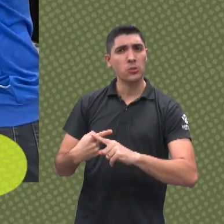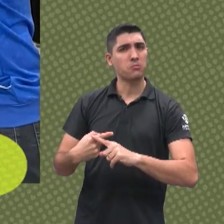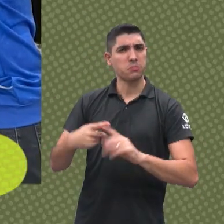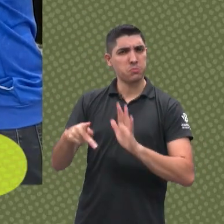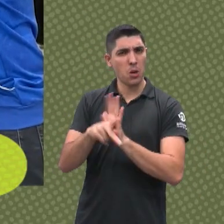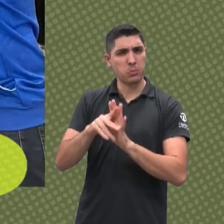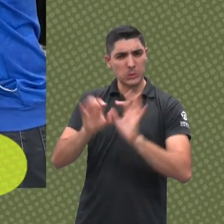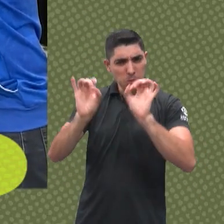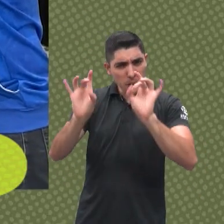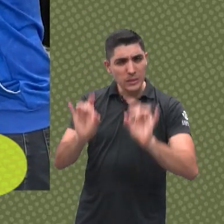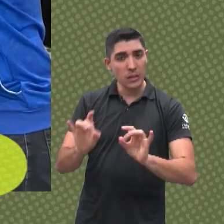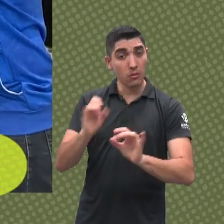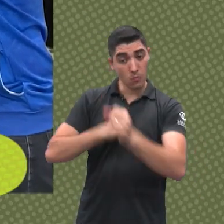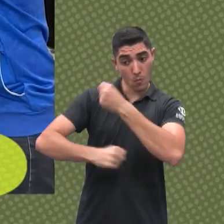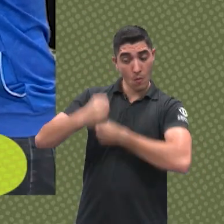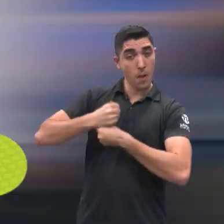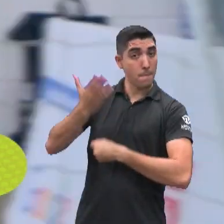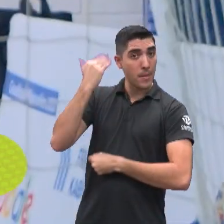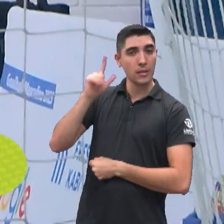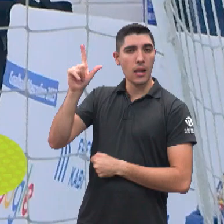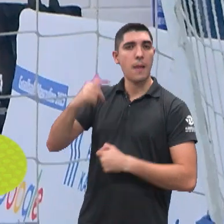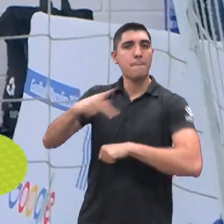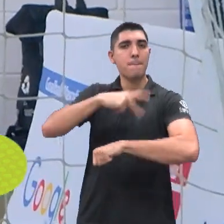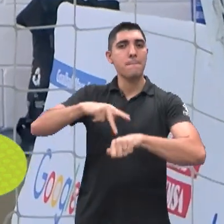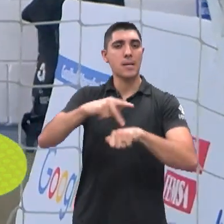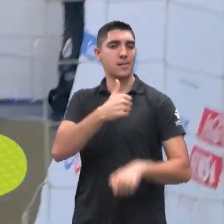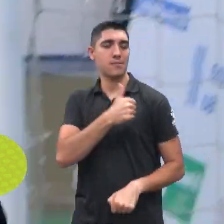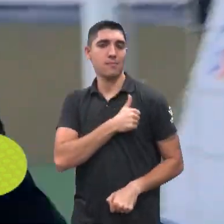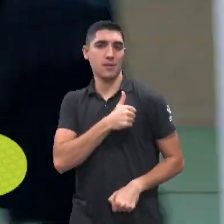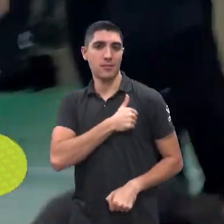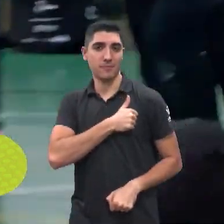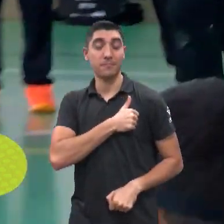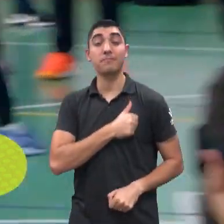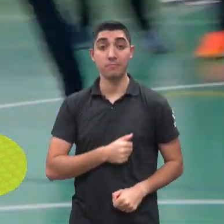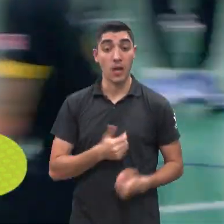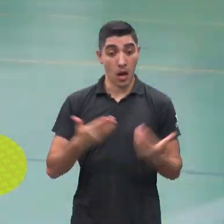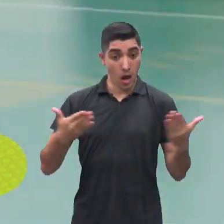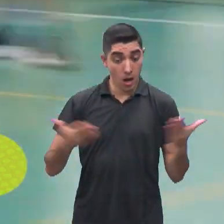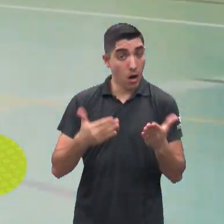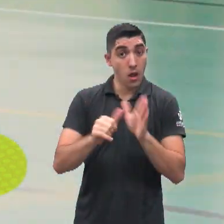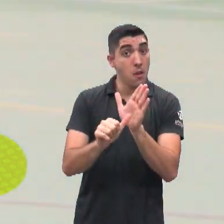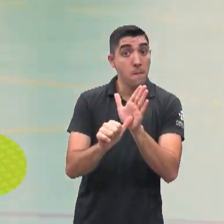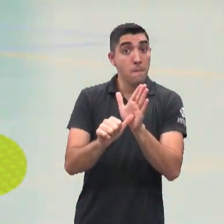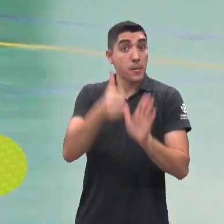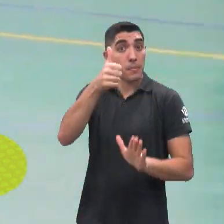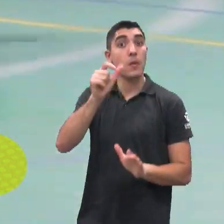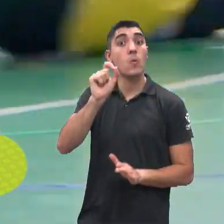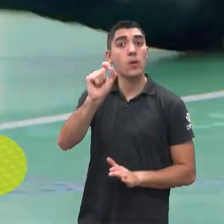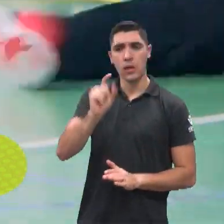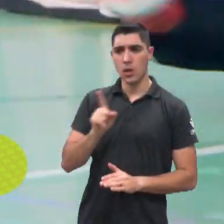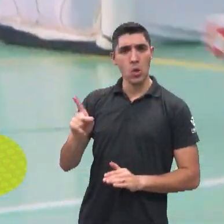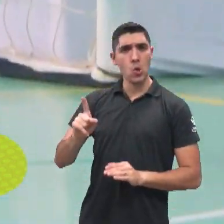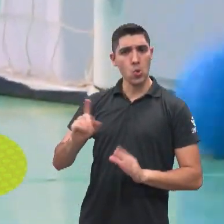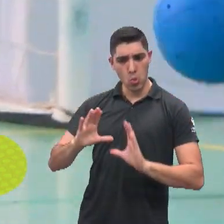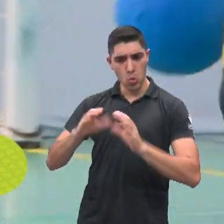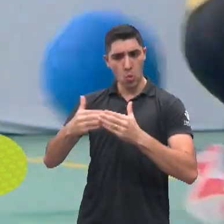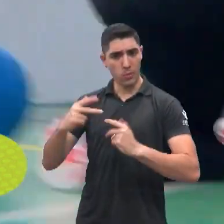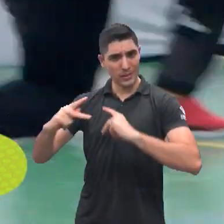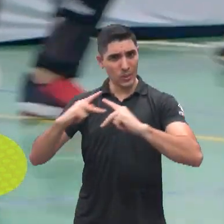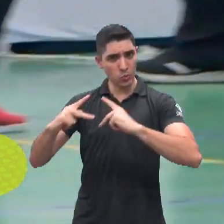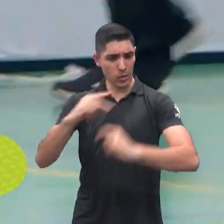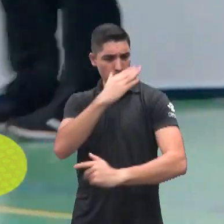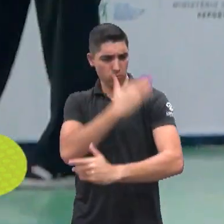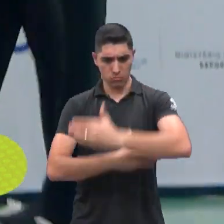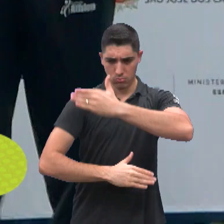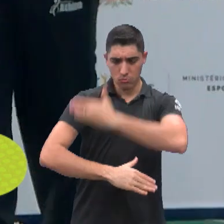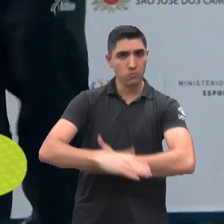aconteceu ano passado no Canadá. E esta é a primeira vez que uma equipe paradesportiva da cidade vai disputar